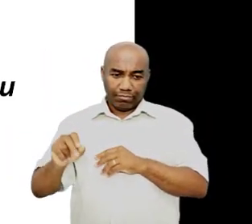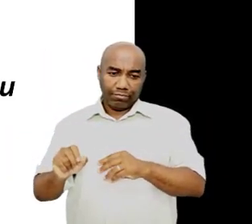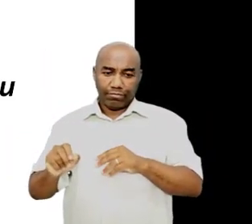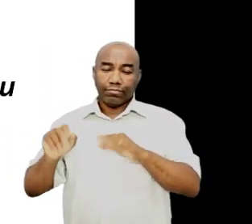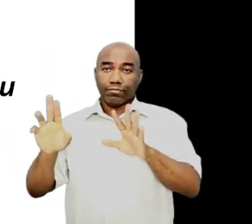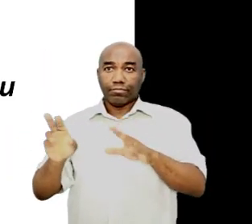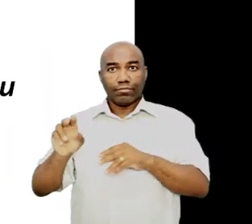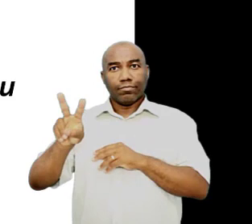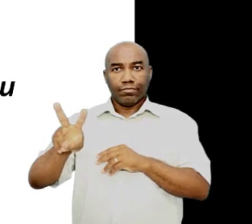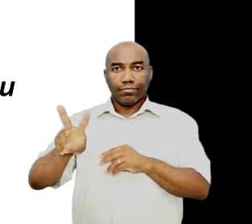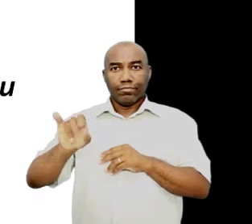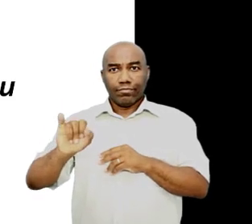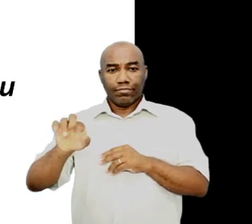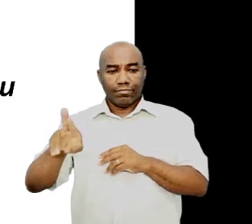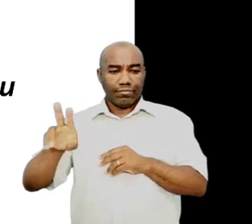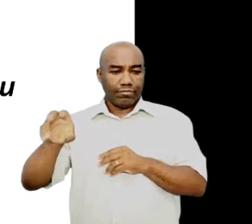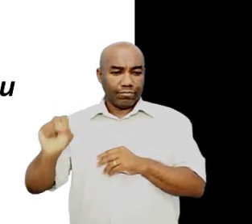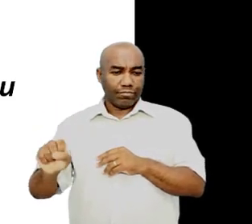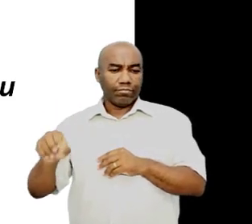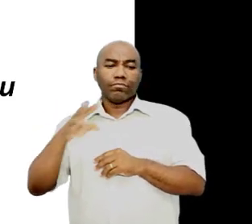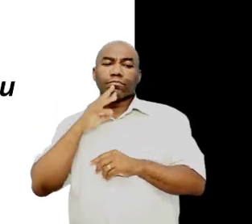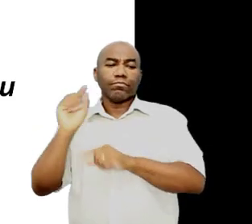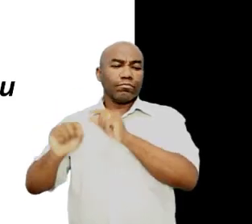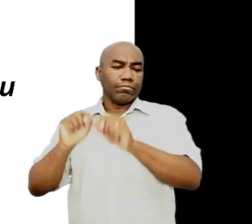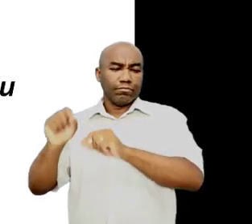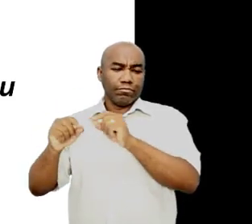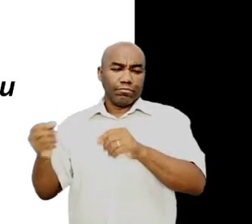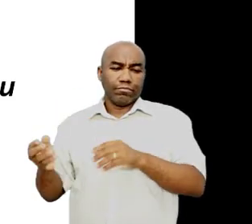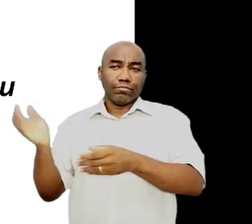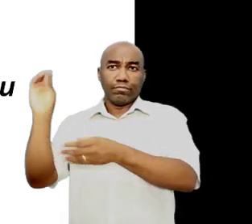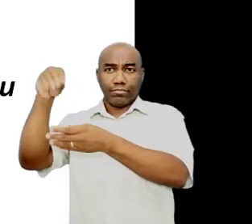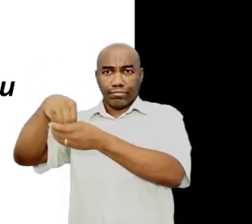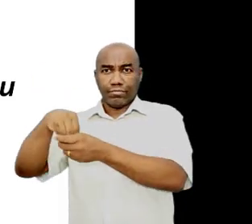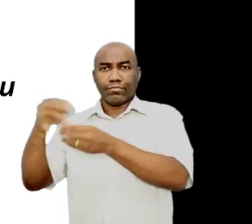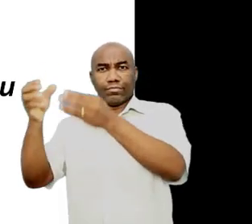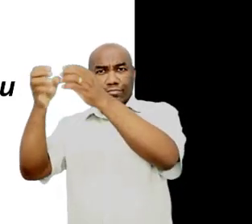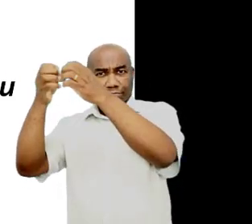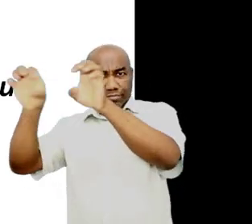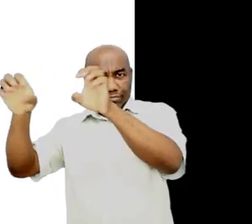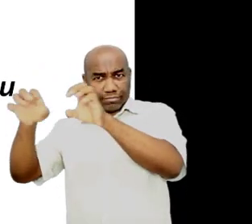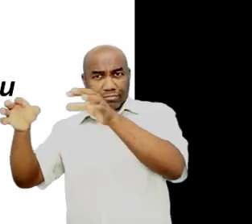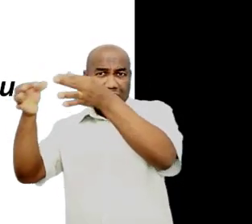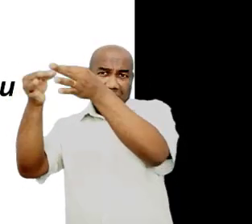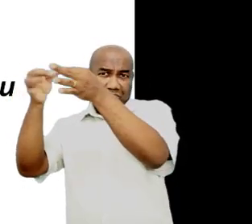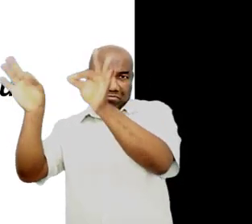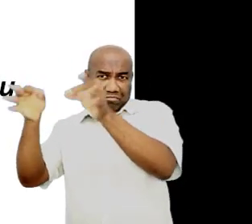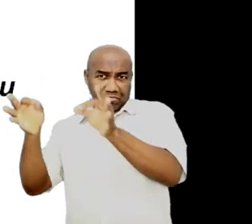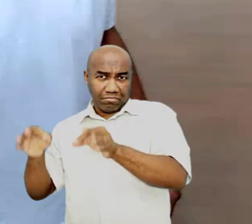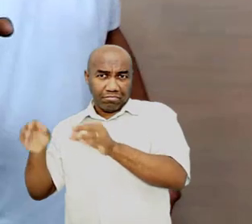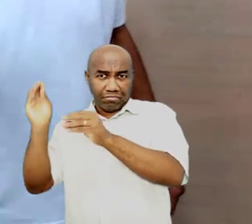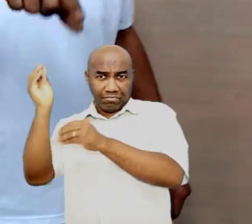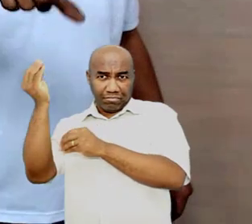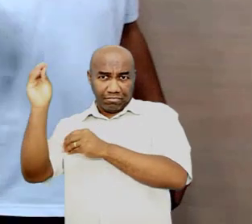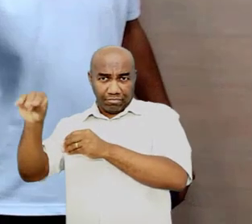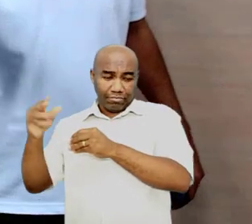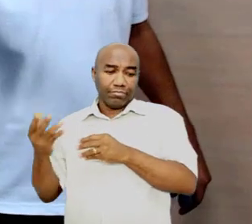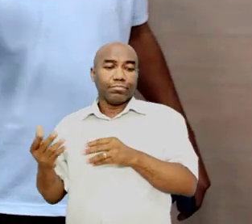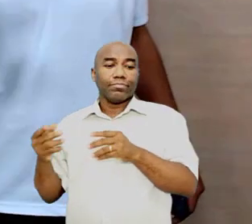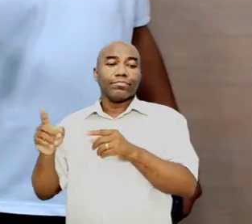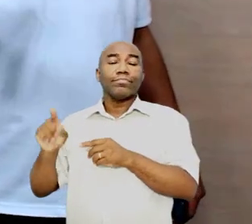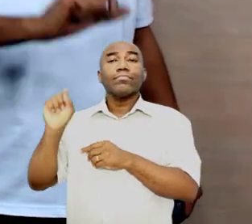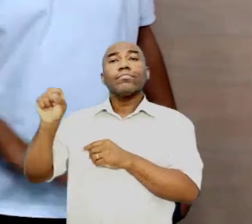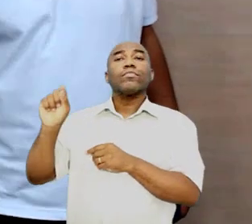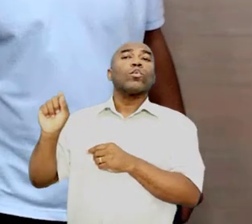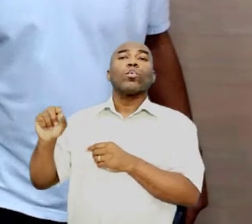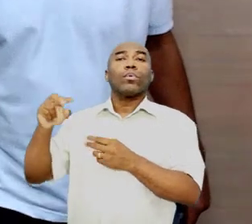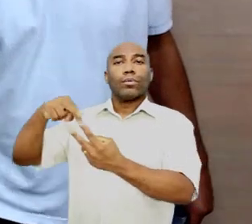completo. Segundo, tipos de ácido nucleico, DNA ou RNA. Mas temos que saber se eles têm DNA ou RNA. Você